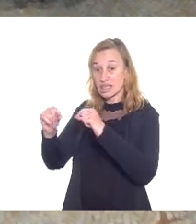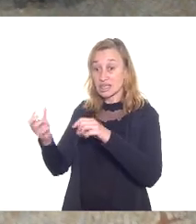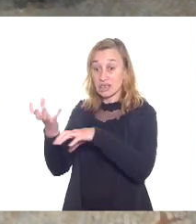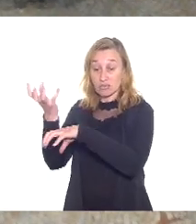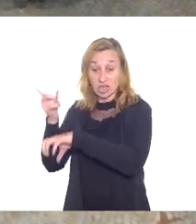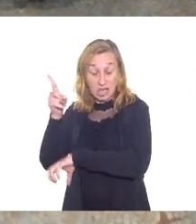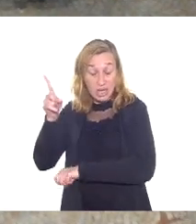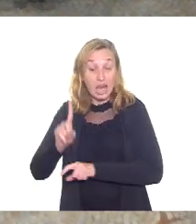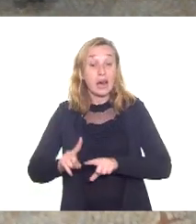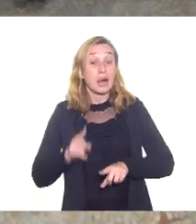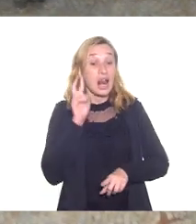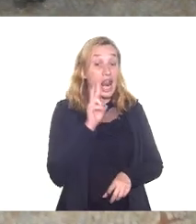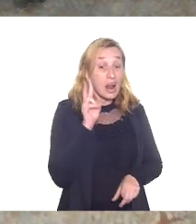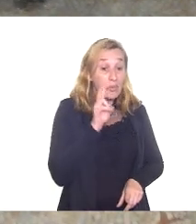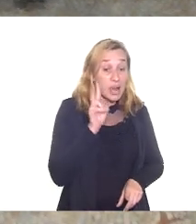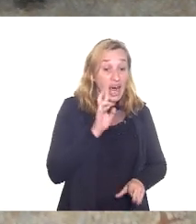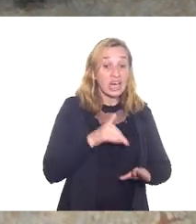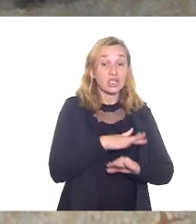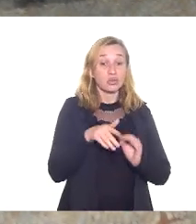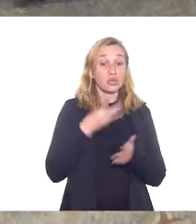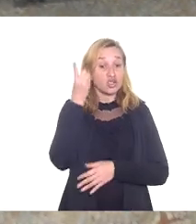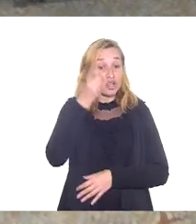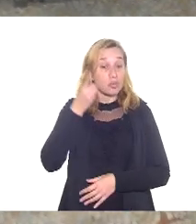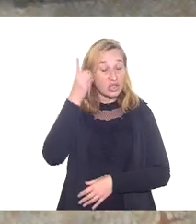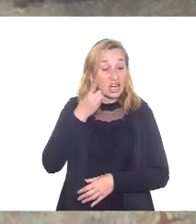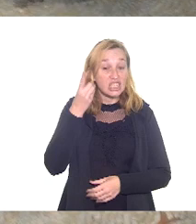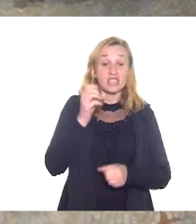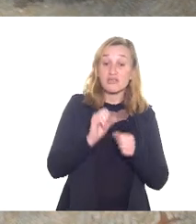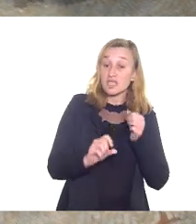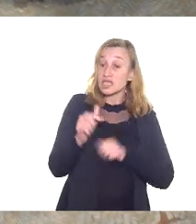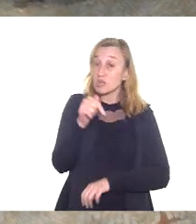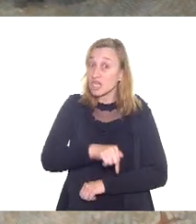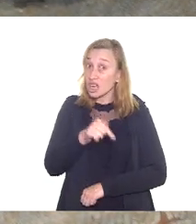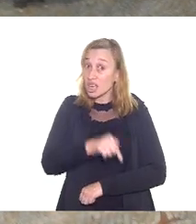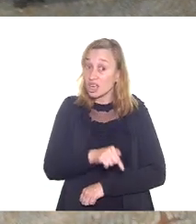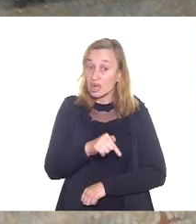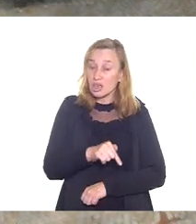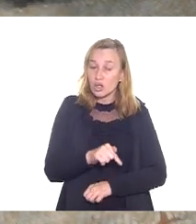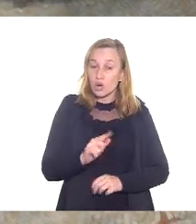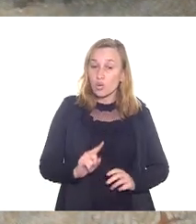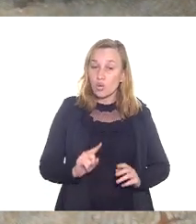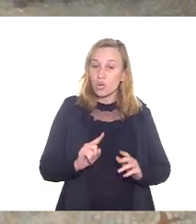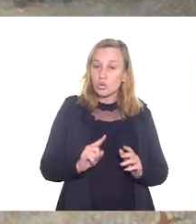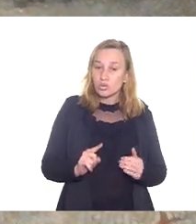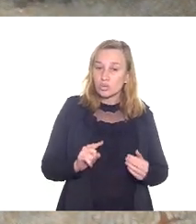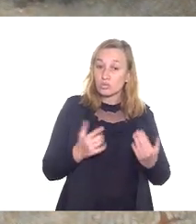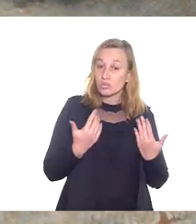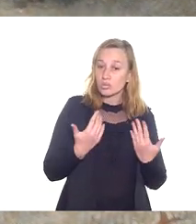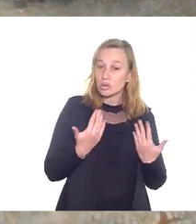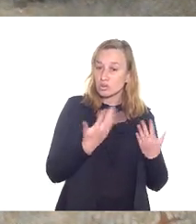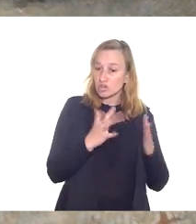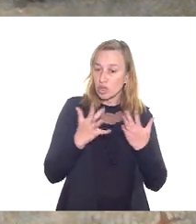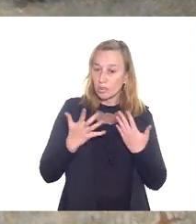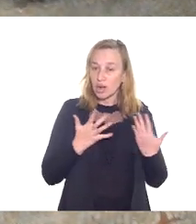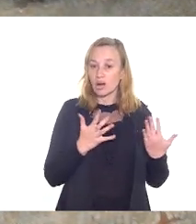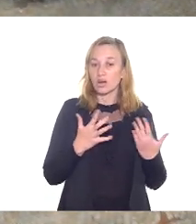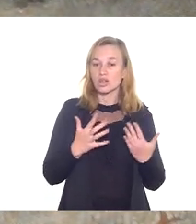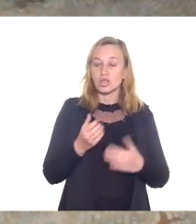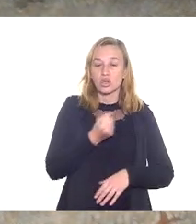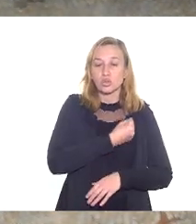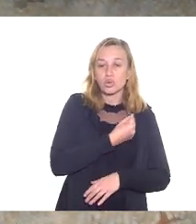mas lembrar os senhores deputados que fizemos aqui uma moção de aplausos, moção